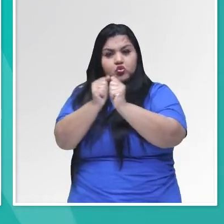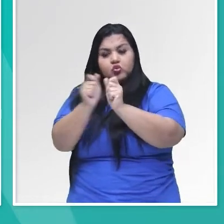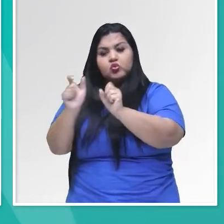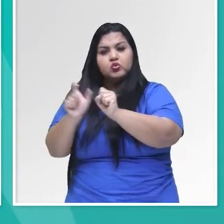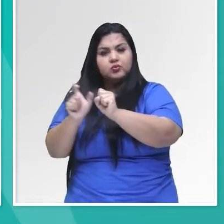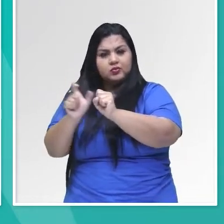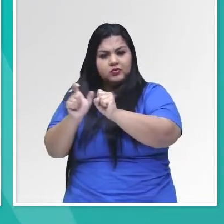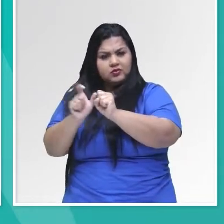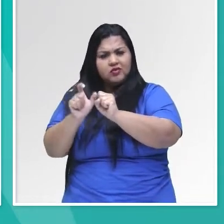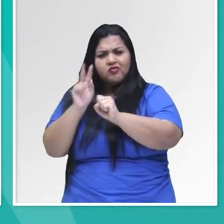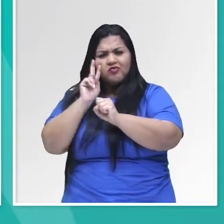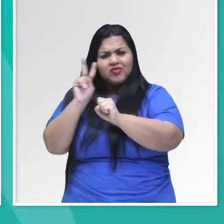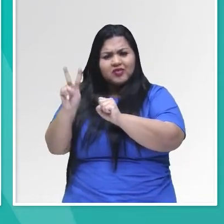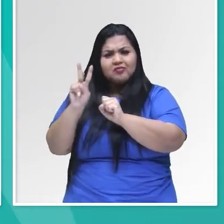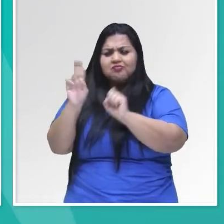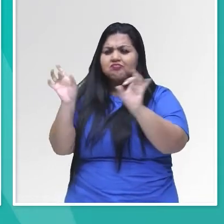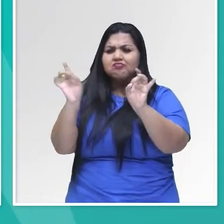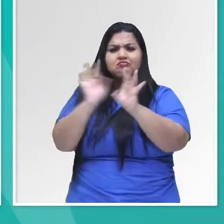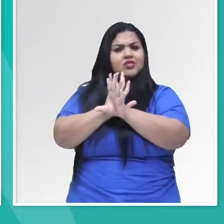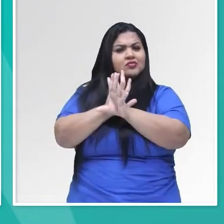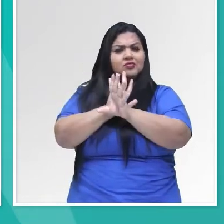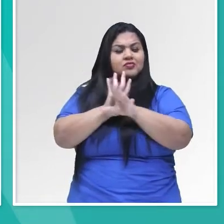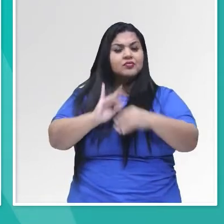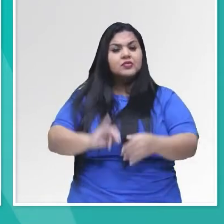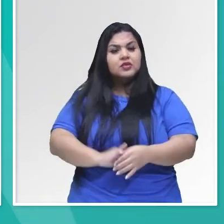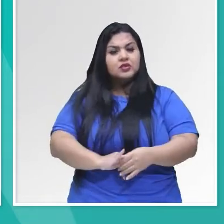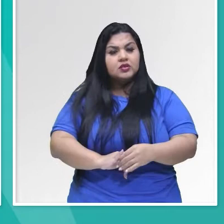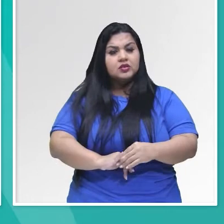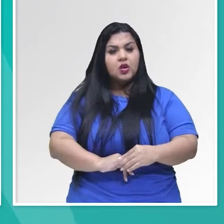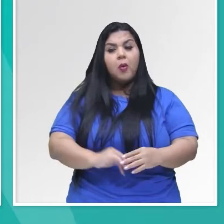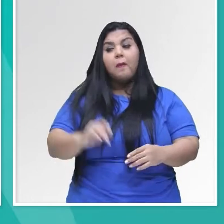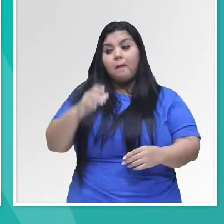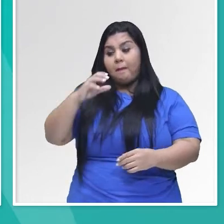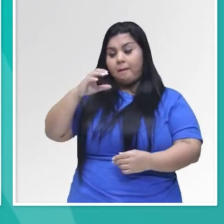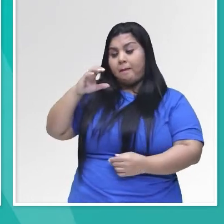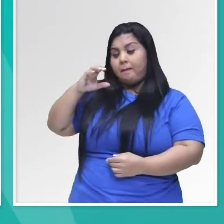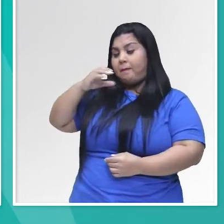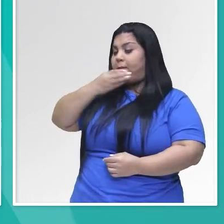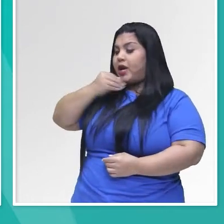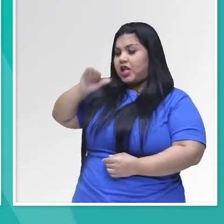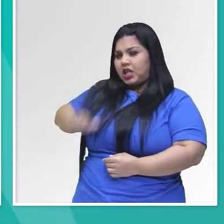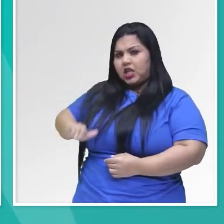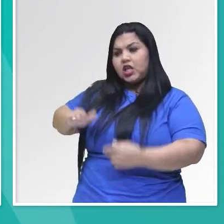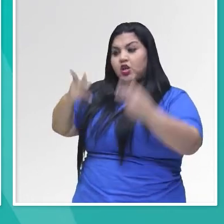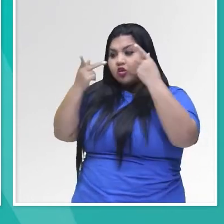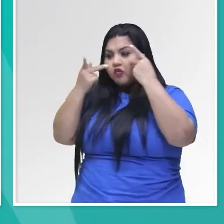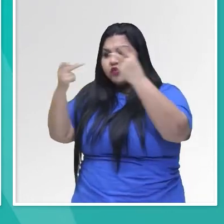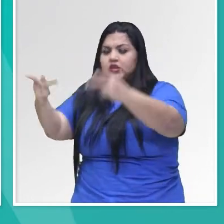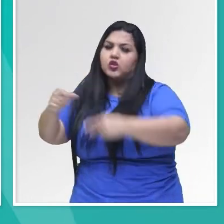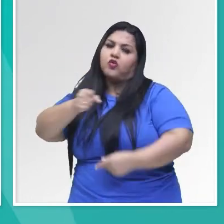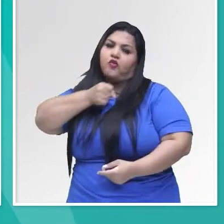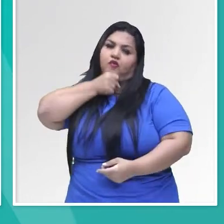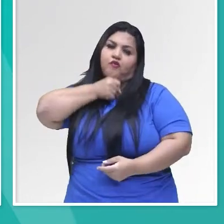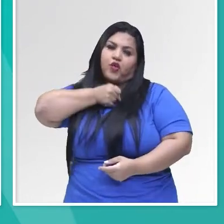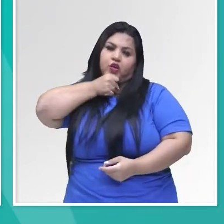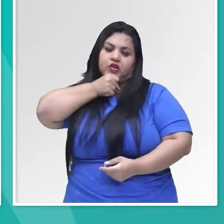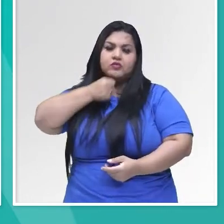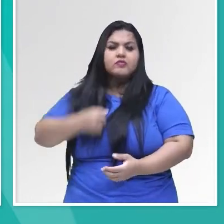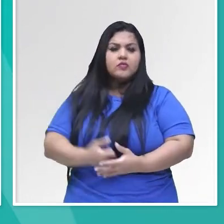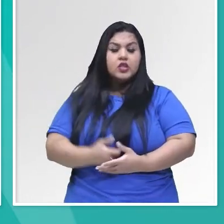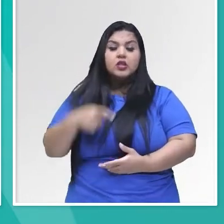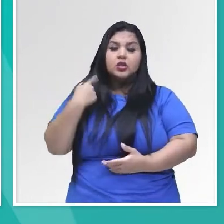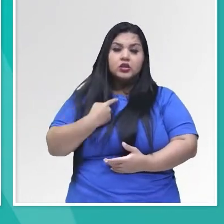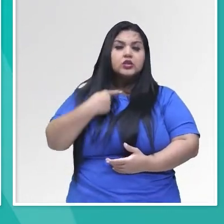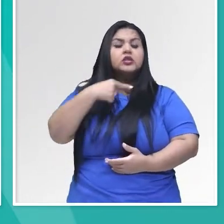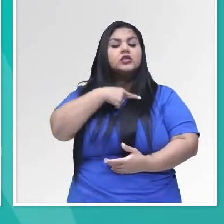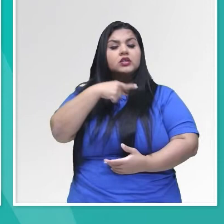substantivo. Pronto! O menino visitou os avós. O menino visitou os avós. Nós